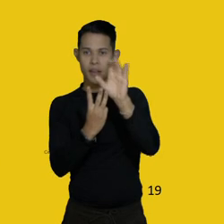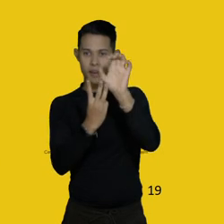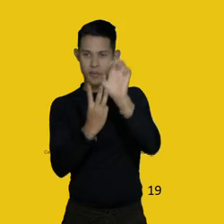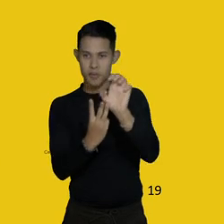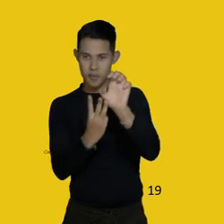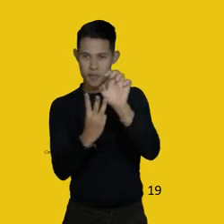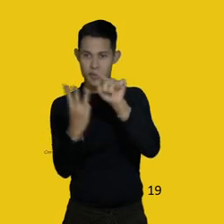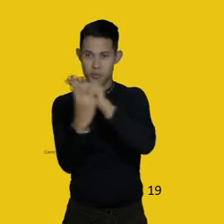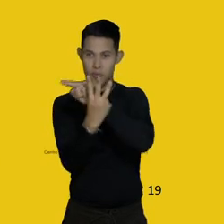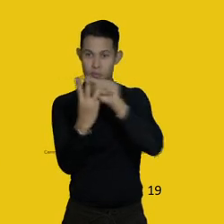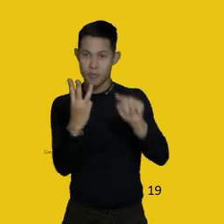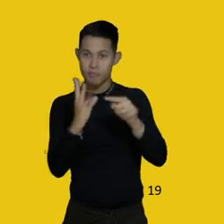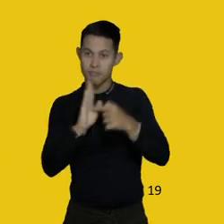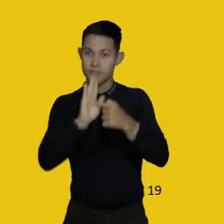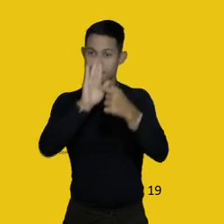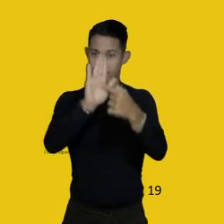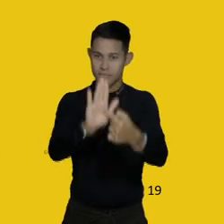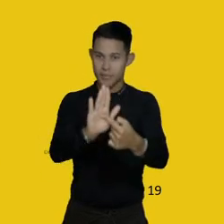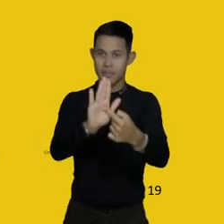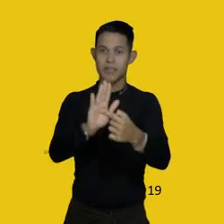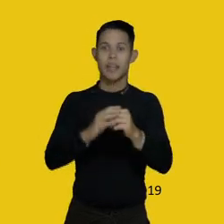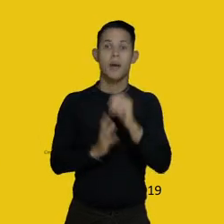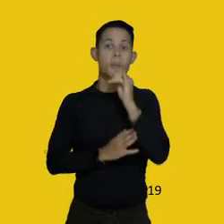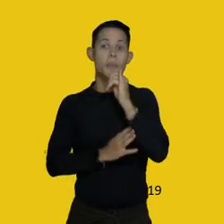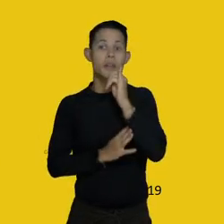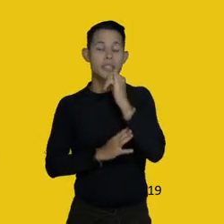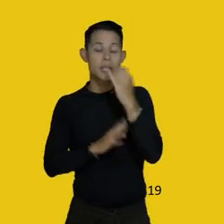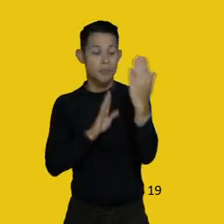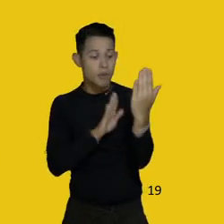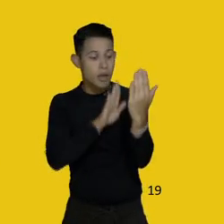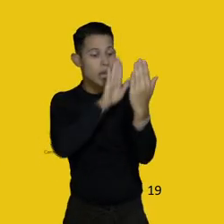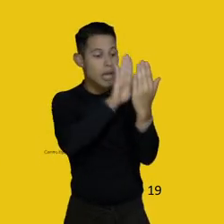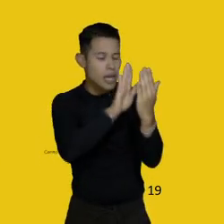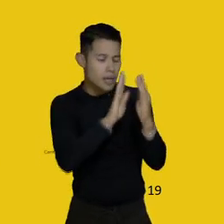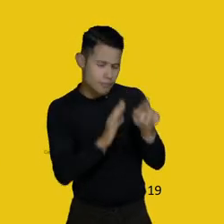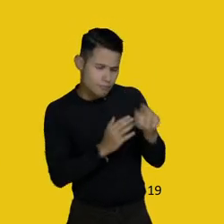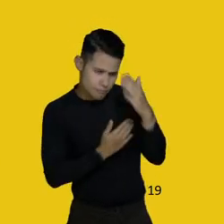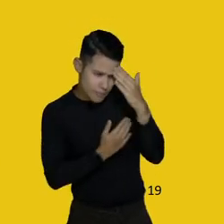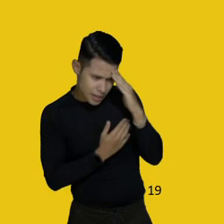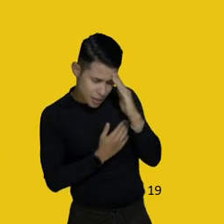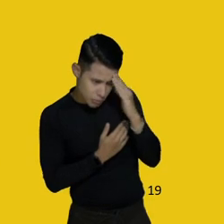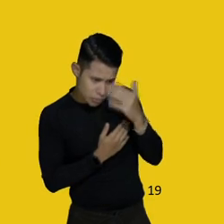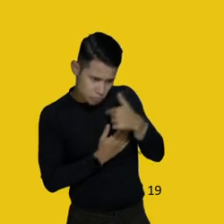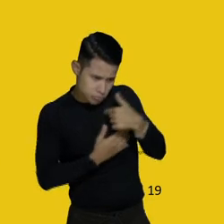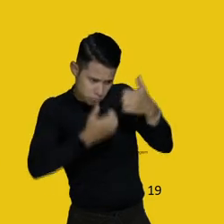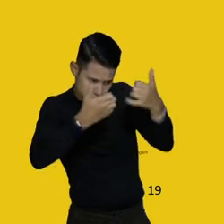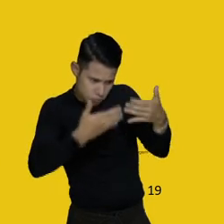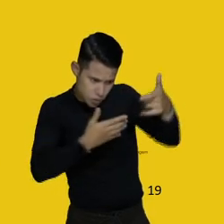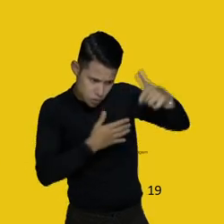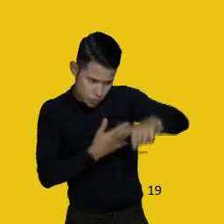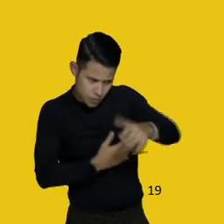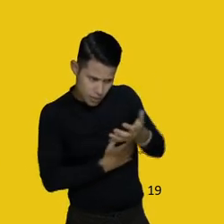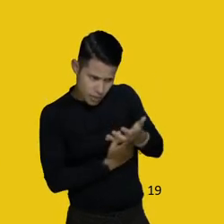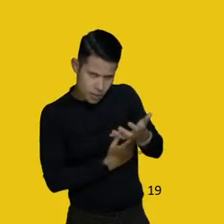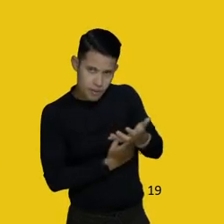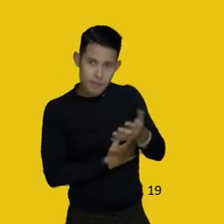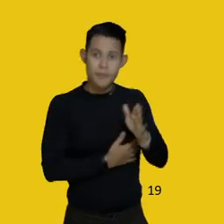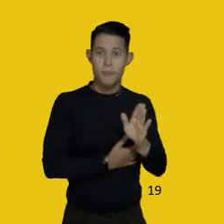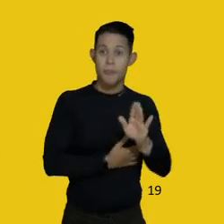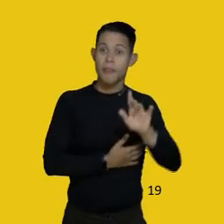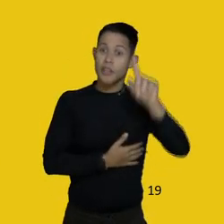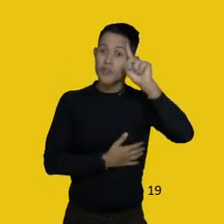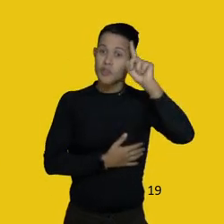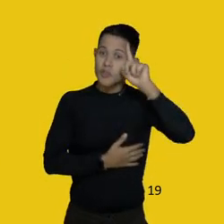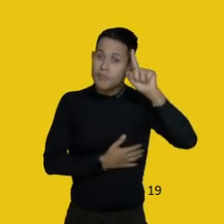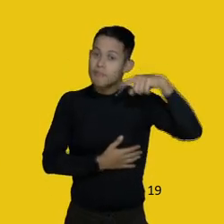aluno né Por favor você entendeu quer que eu te explique de novo né no outro dia a mesma coisa que às vezes ele não fala na hora né no outro dia